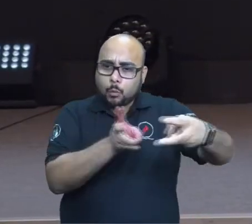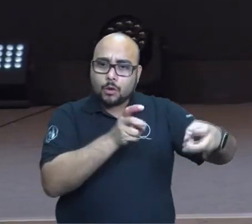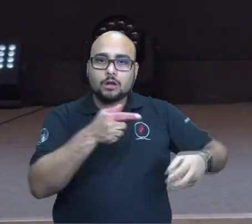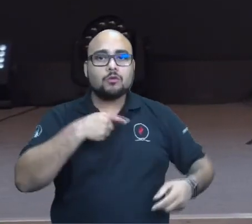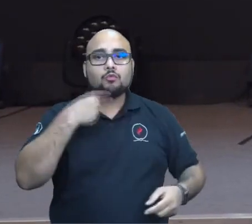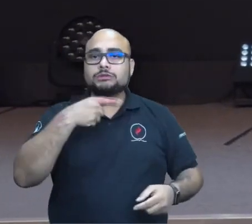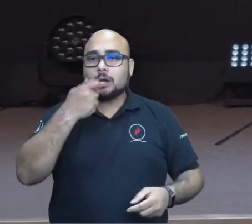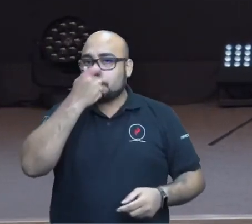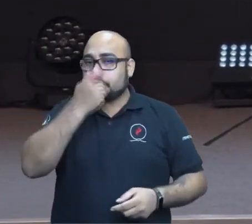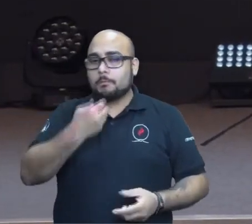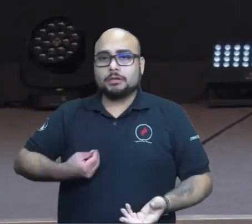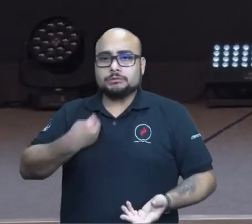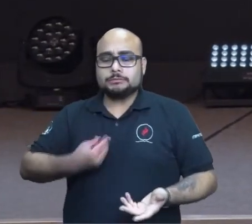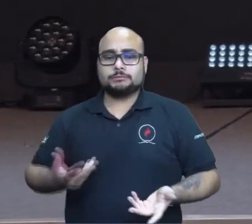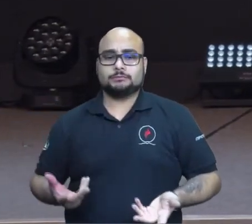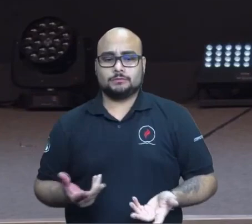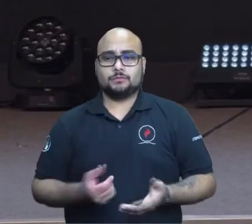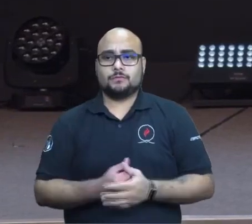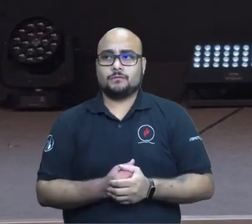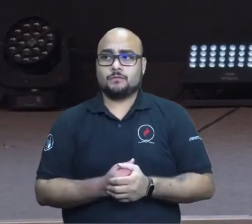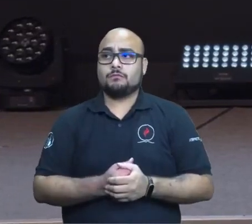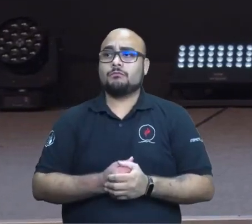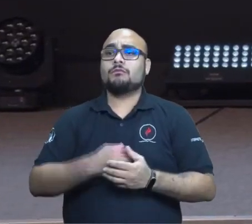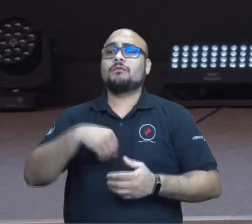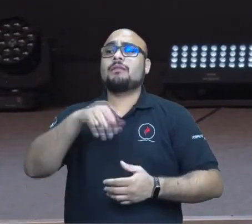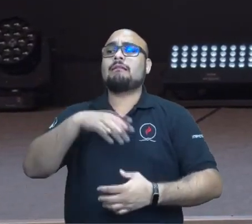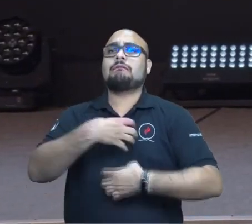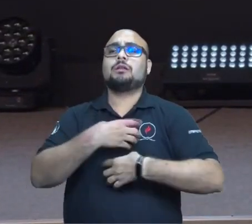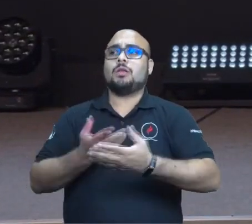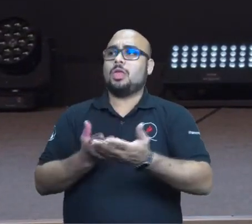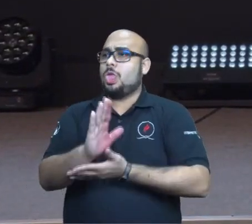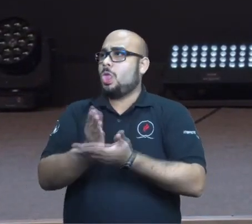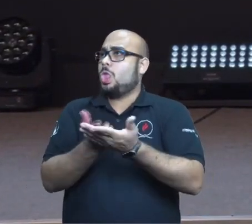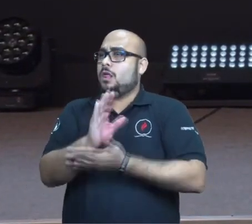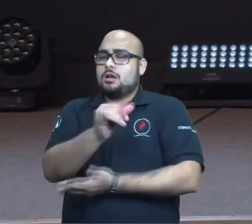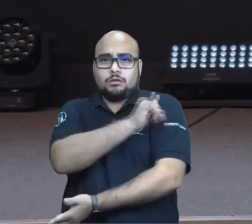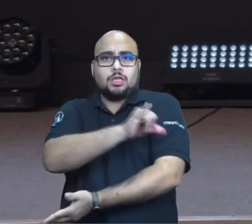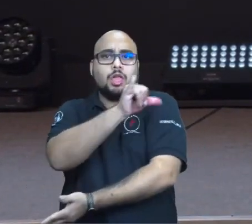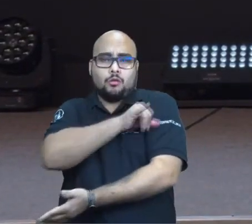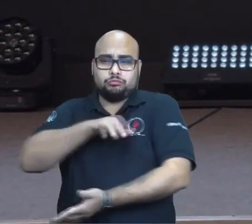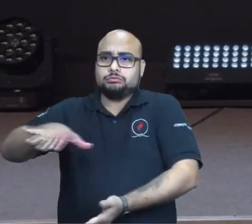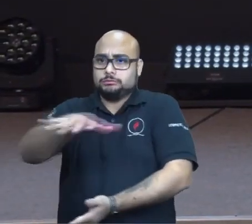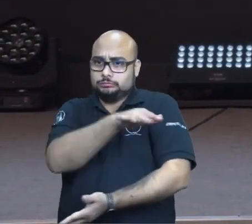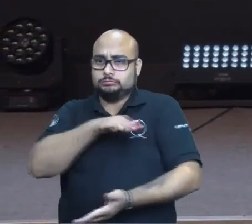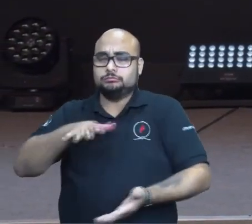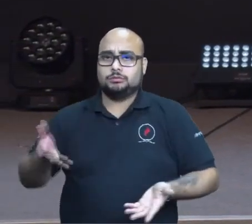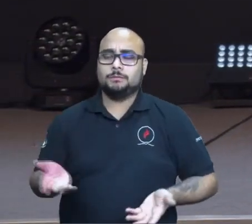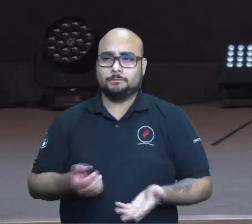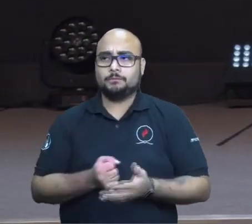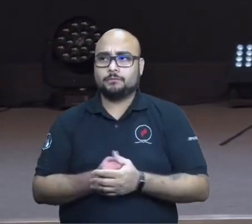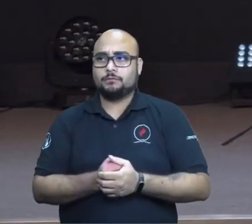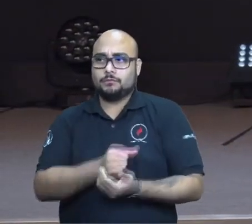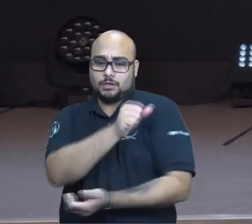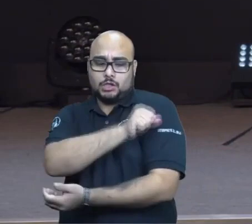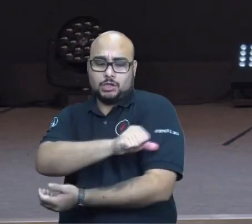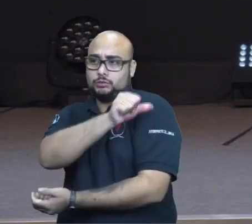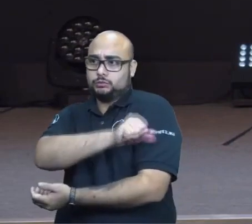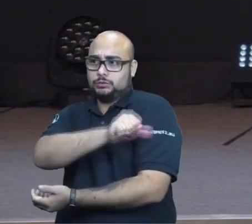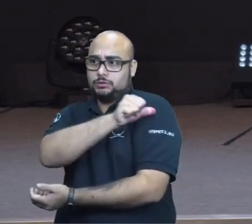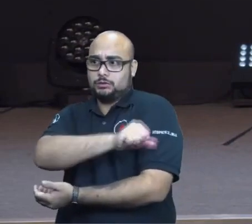quem foi que se mostrou incomodado eles que portanto elabora a ideia